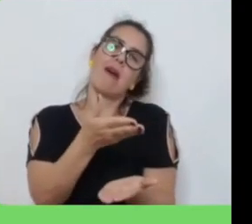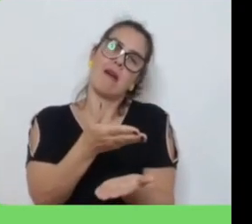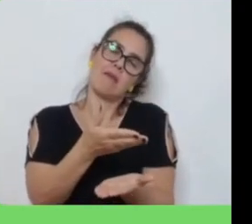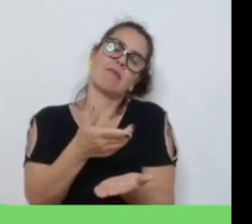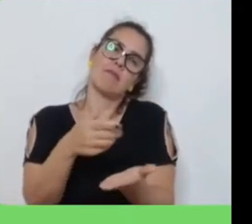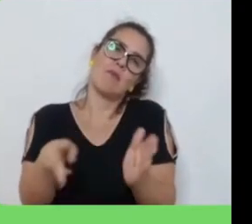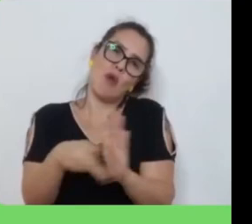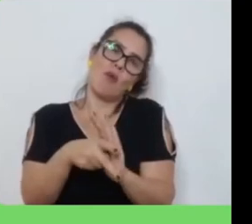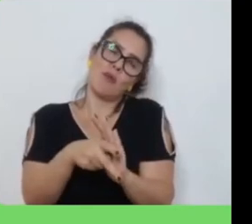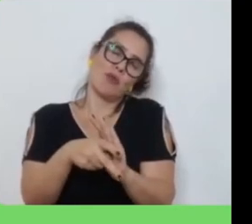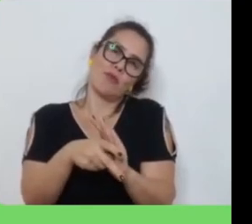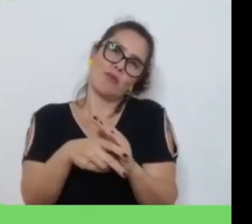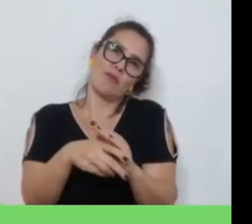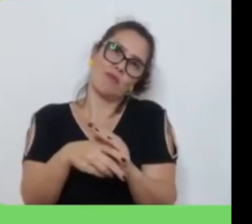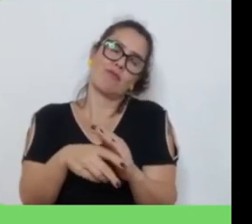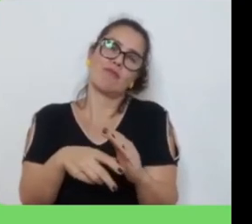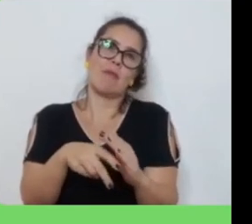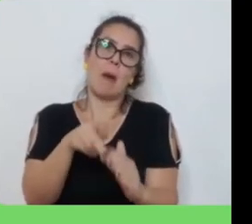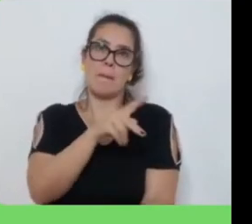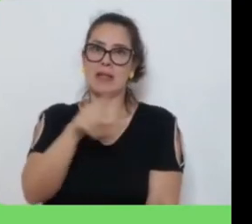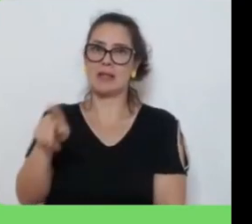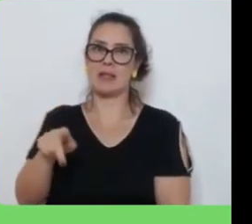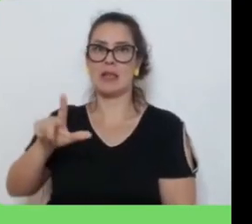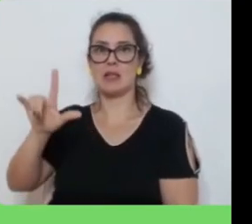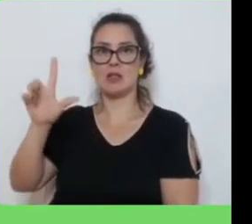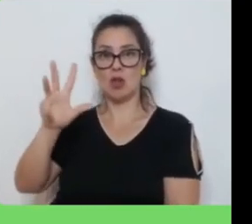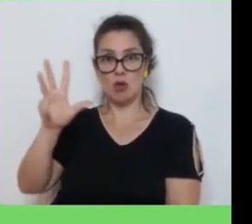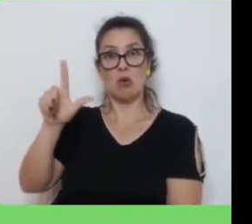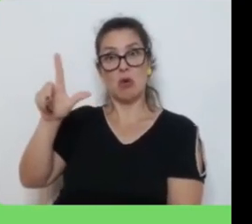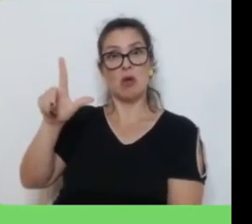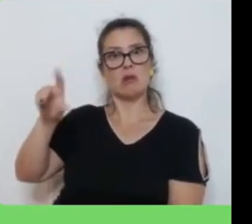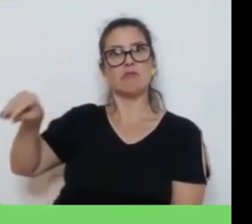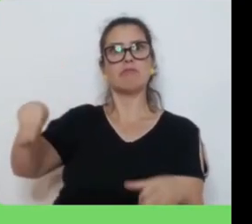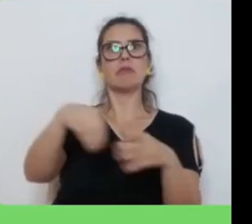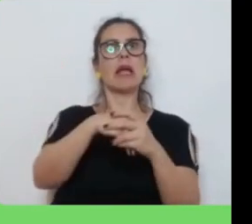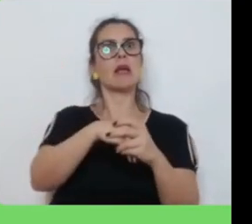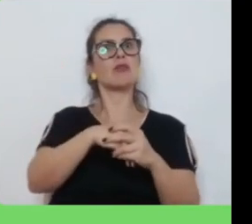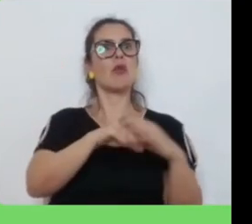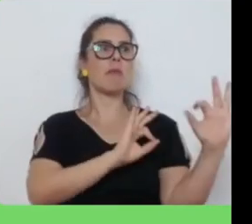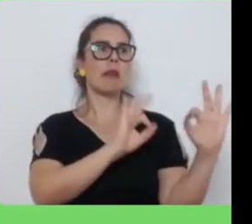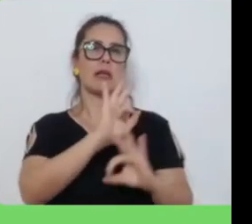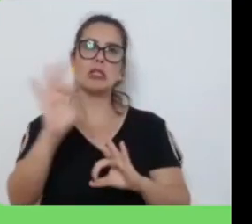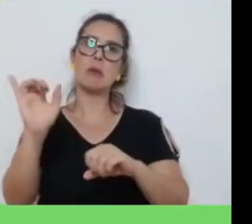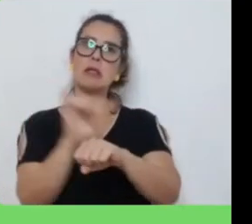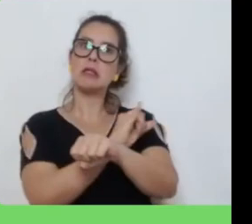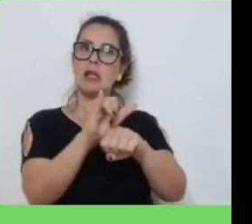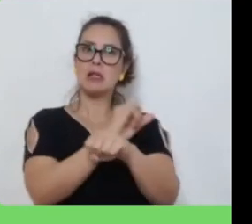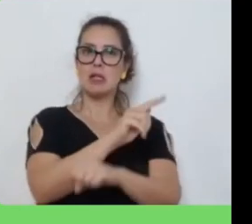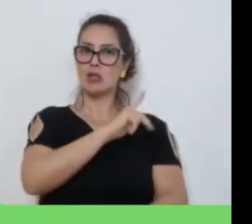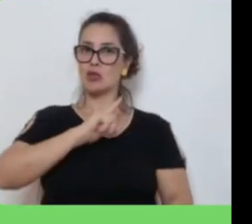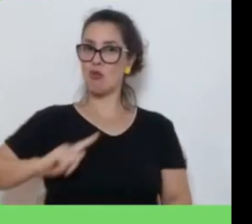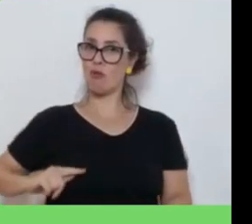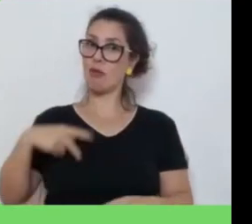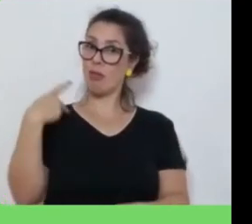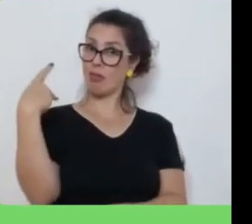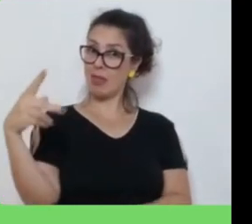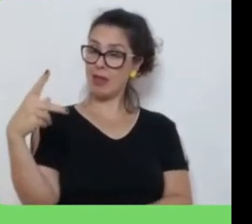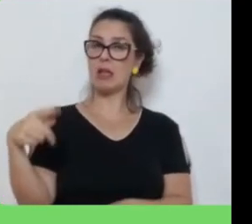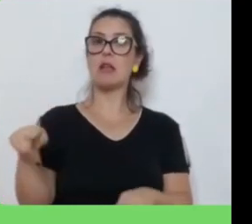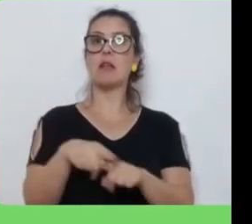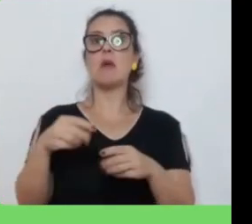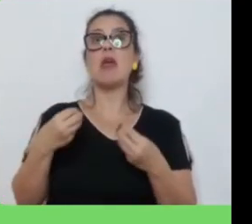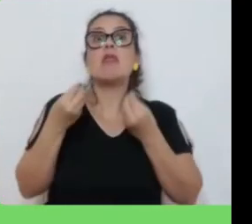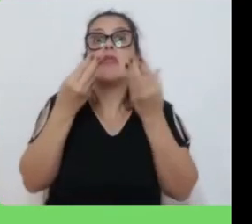e E isso se transformou no plano de governo como eu já comentei e aí deu toda a origem paraa atual